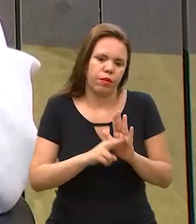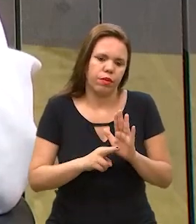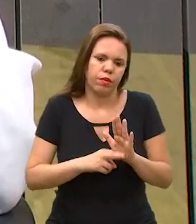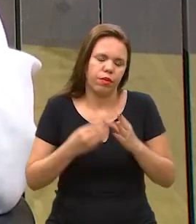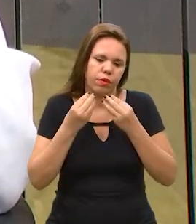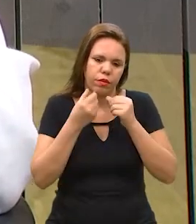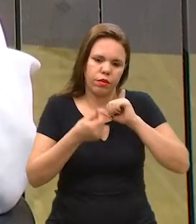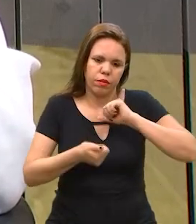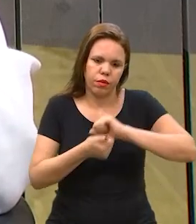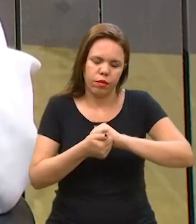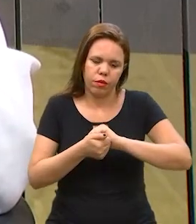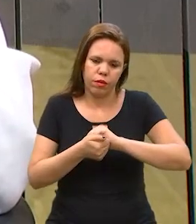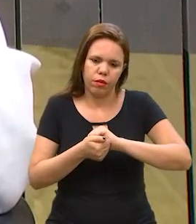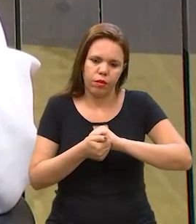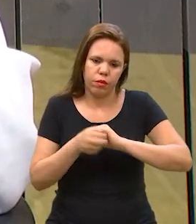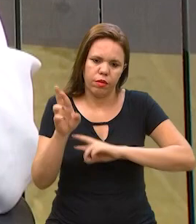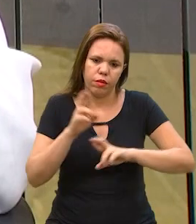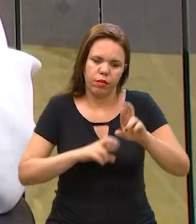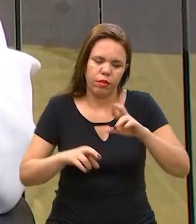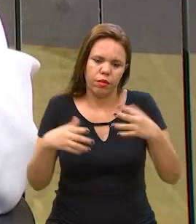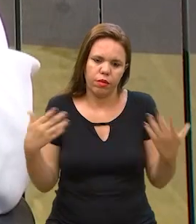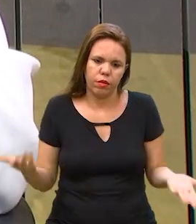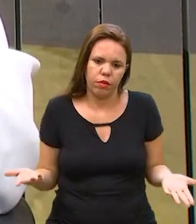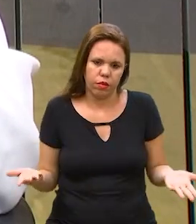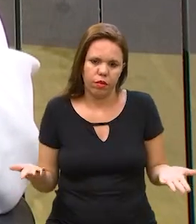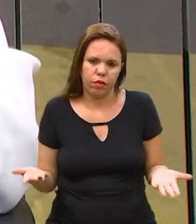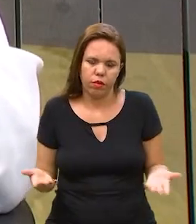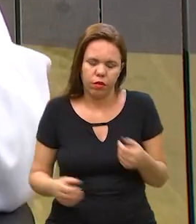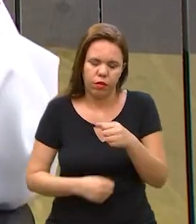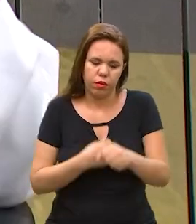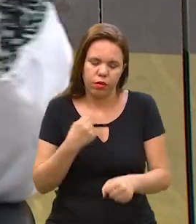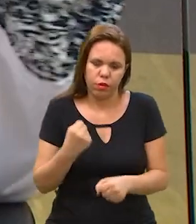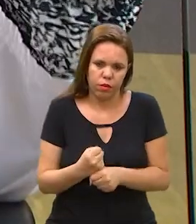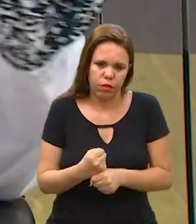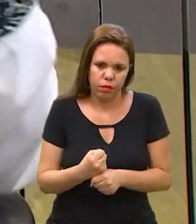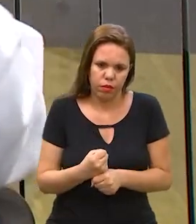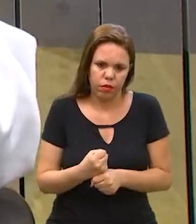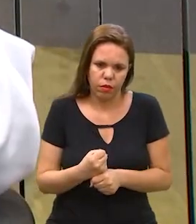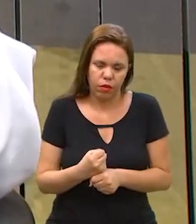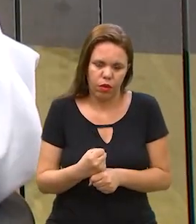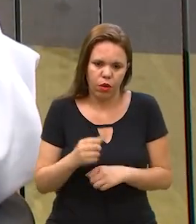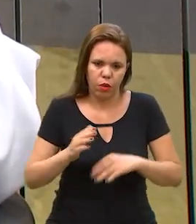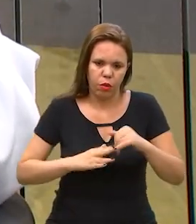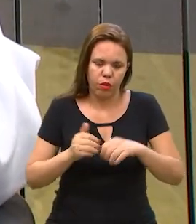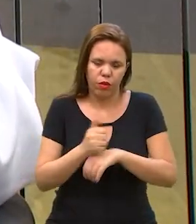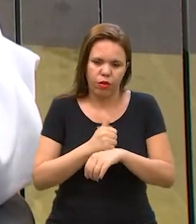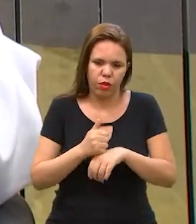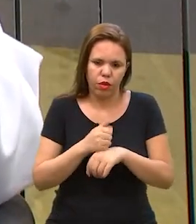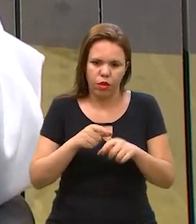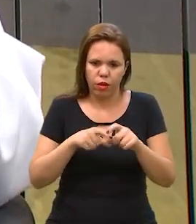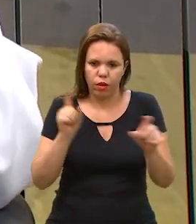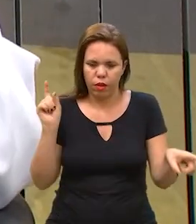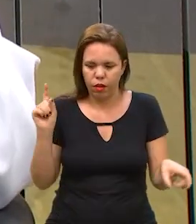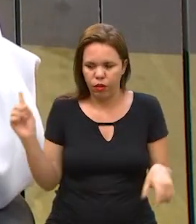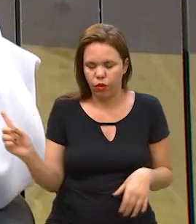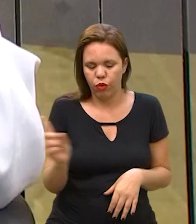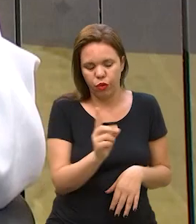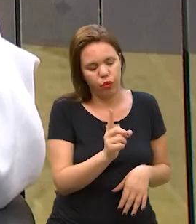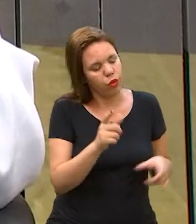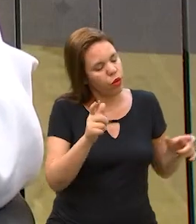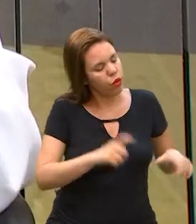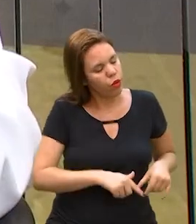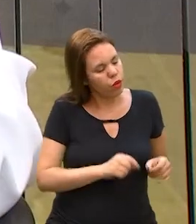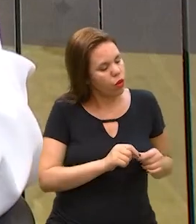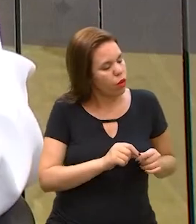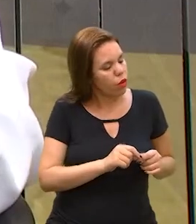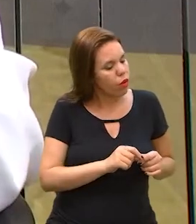qualidade, eles são auditados. Então, anualmente, auditores externos independentes vêm até o